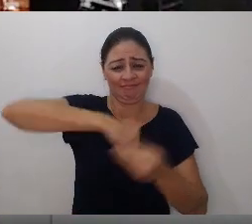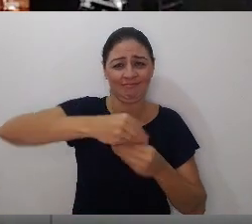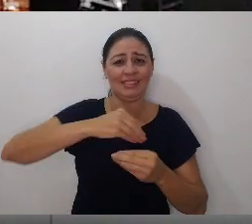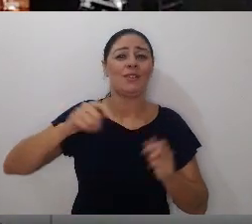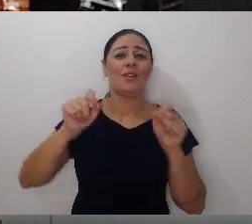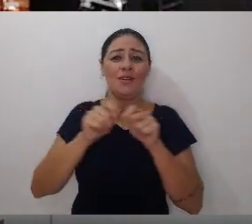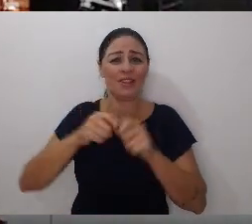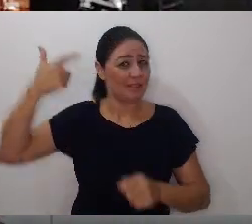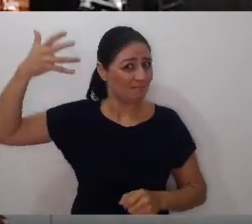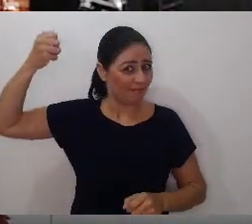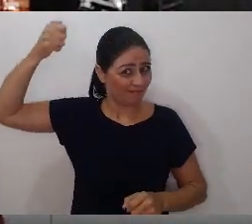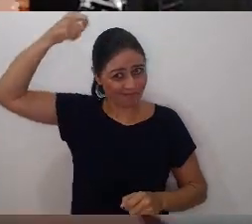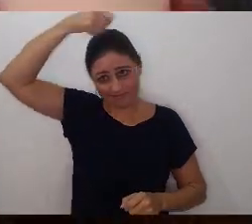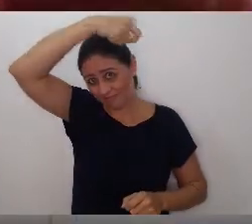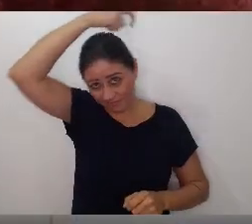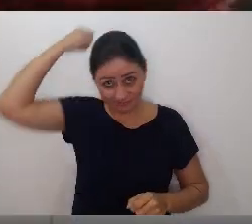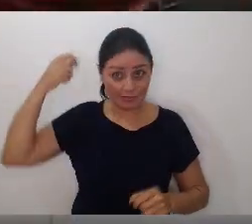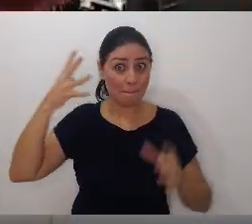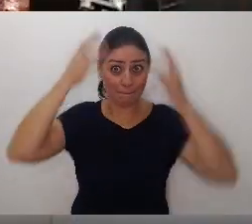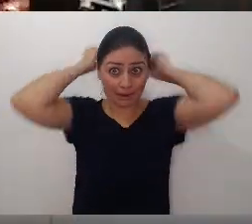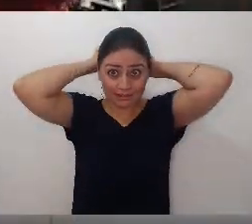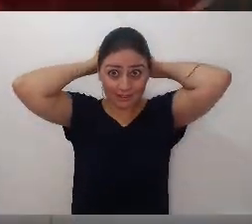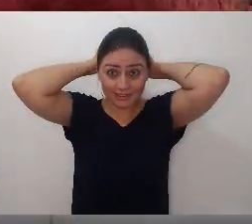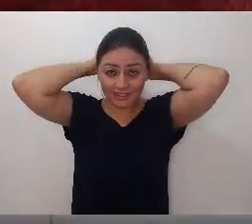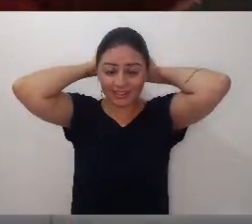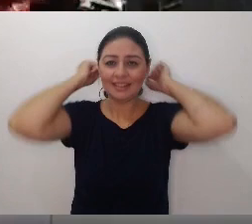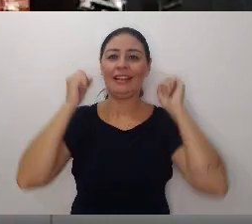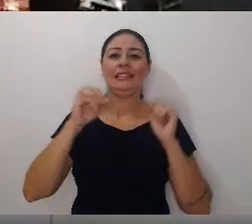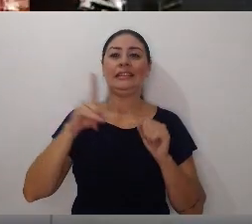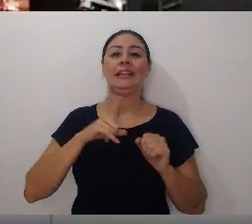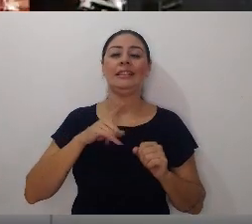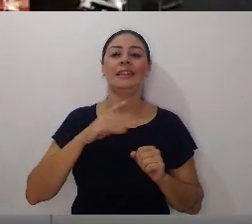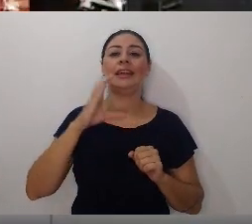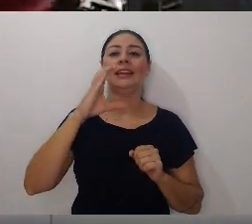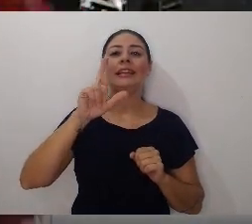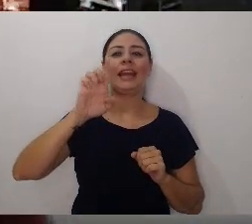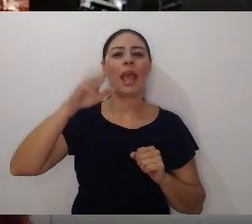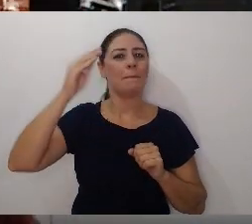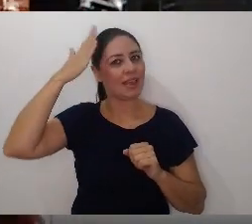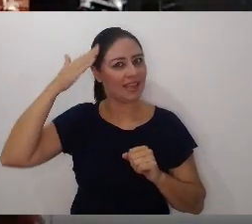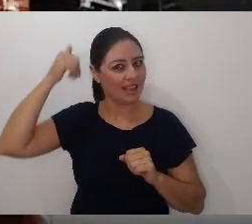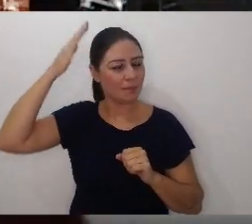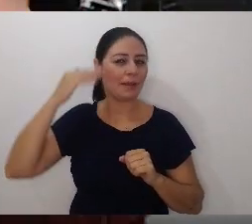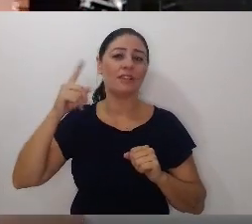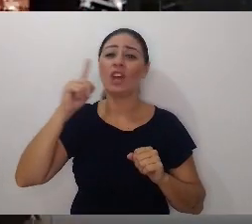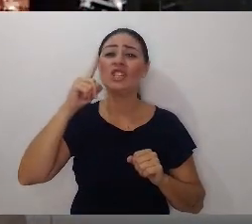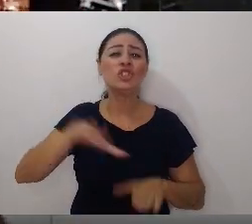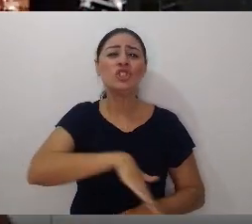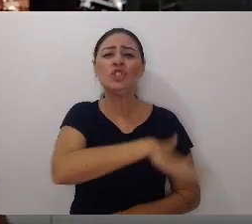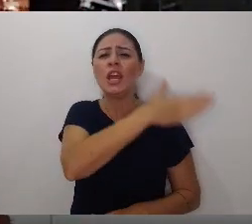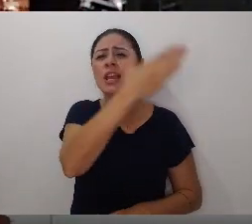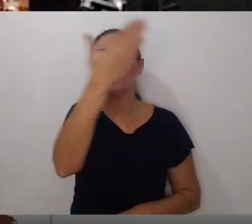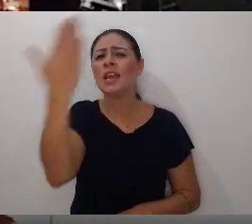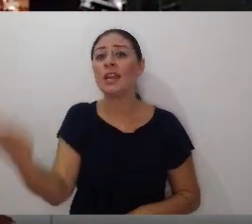pequenas quantidades. E você faz aquilo e borrifa na cabeça da tua criança e prende. Como tem um creme para pentear,